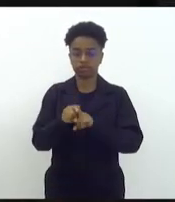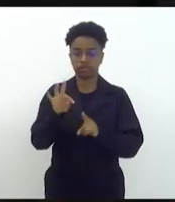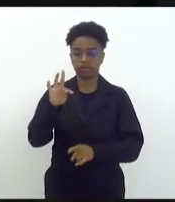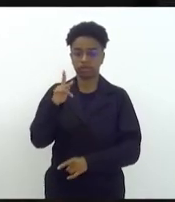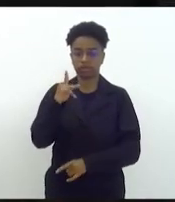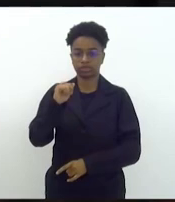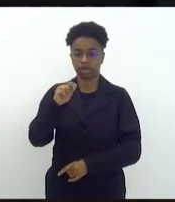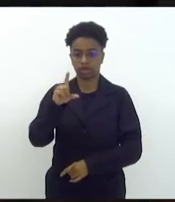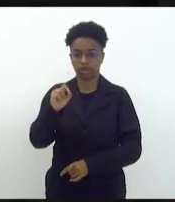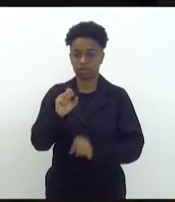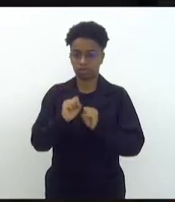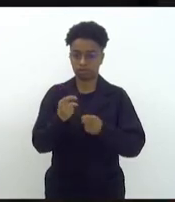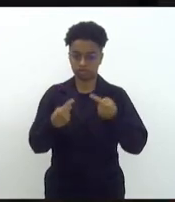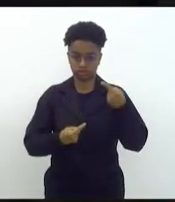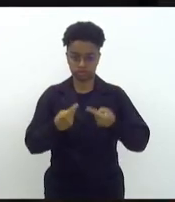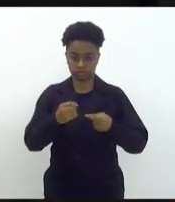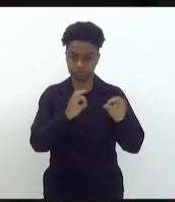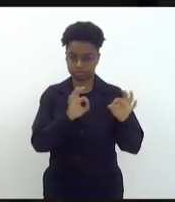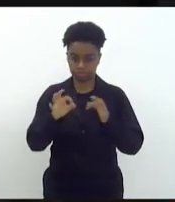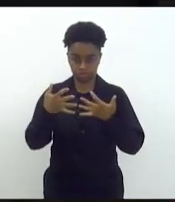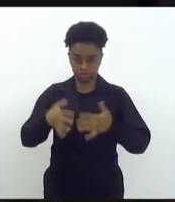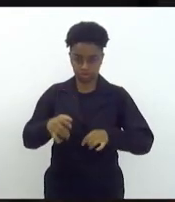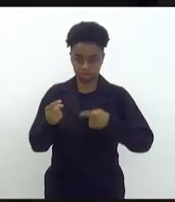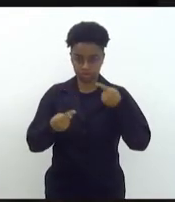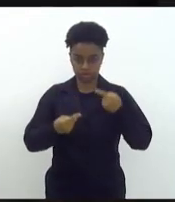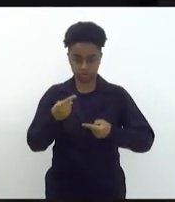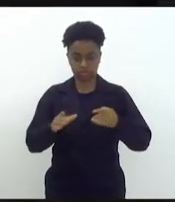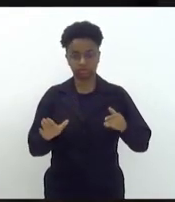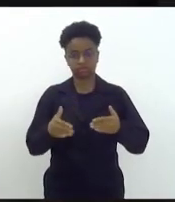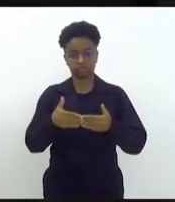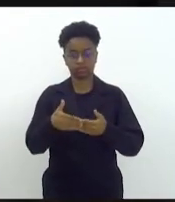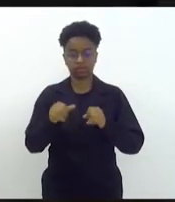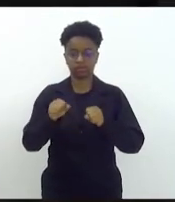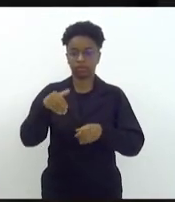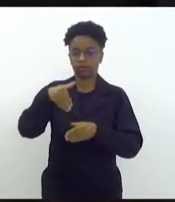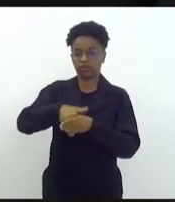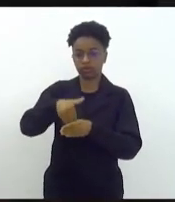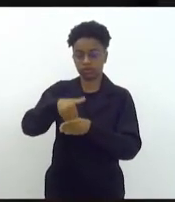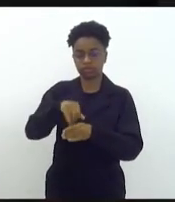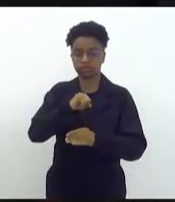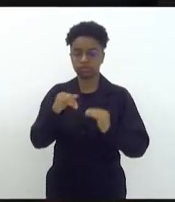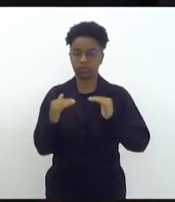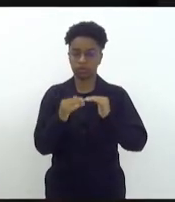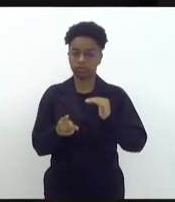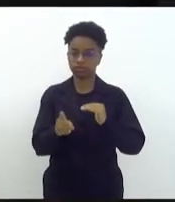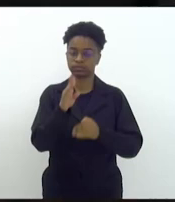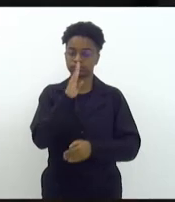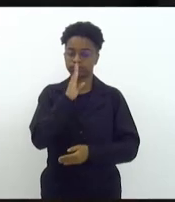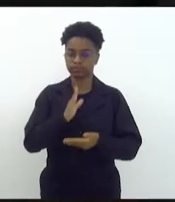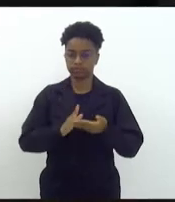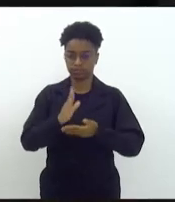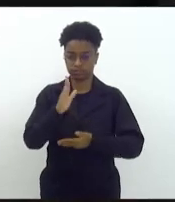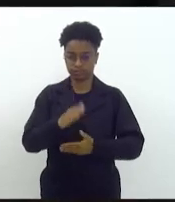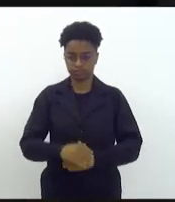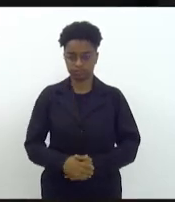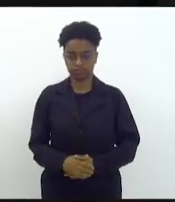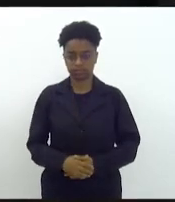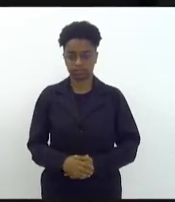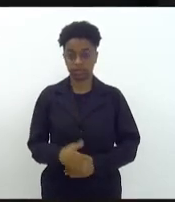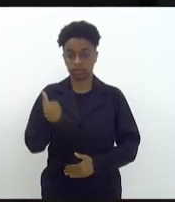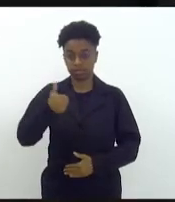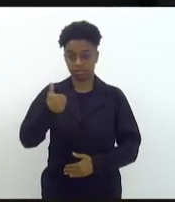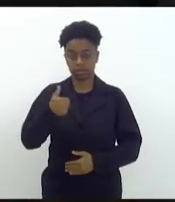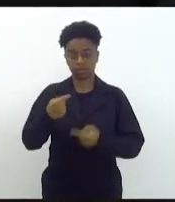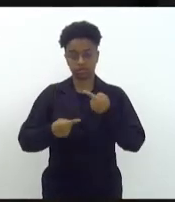em discussão não havendo quem querer discutir encerrado a discussão em votação senhores que a própria Mania as comissão aprovado